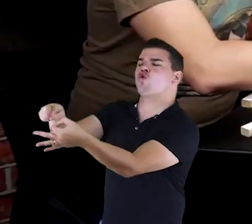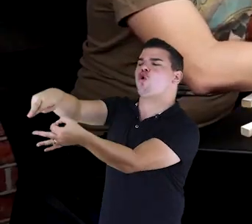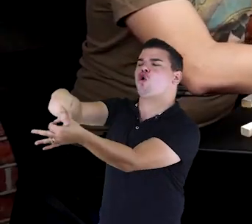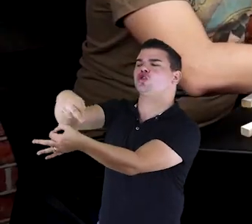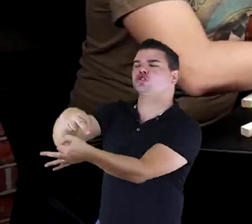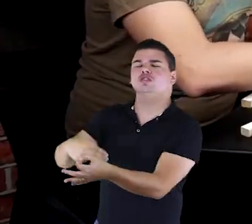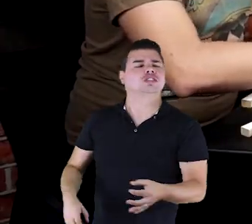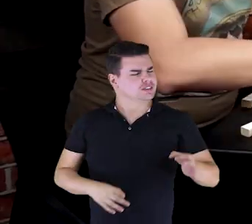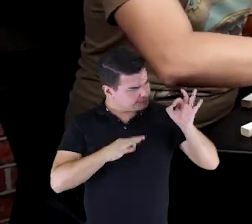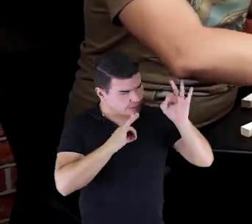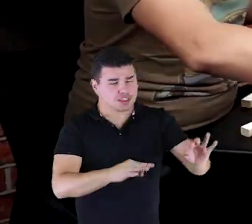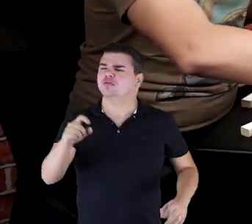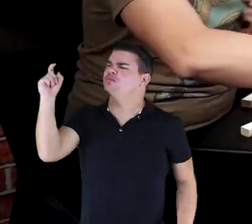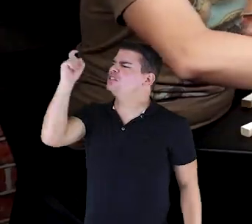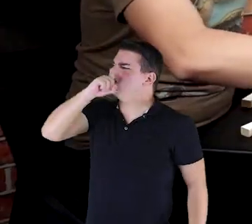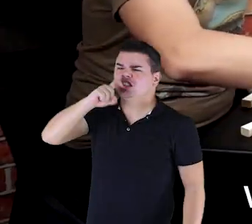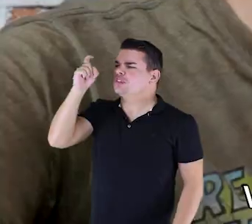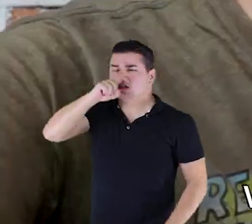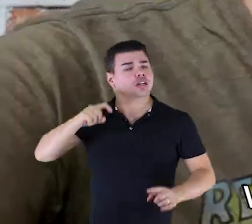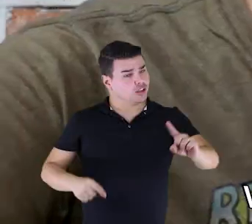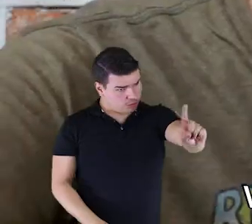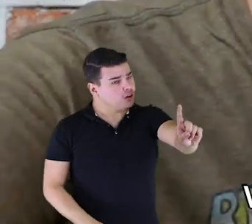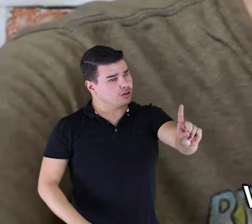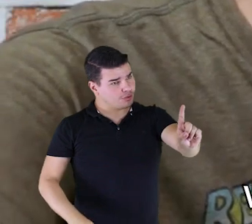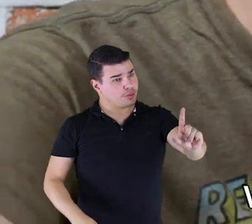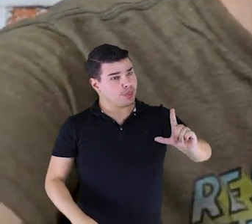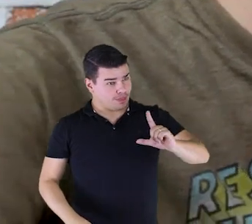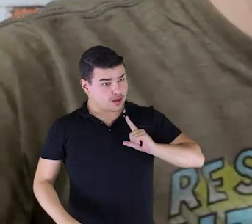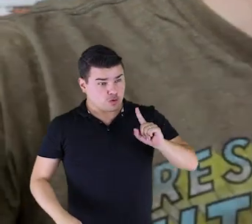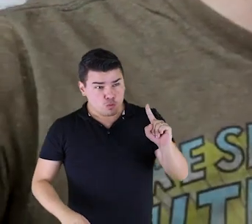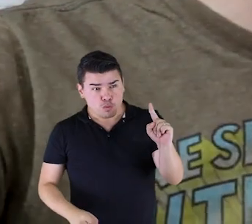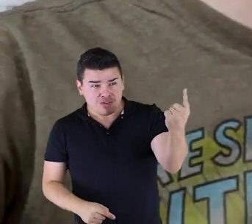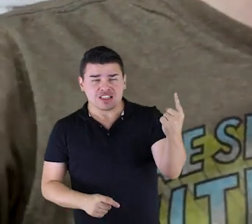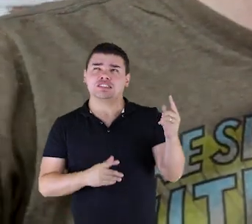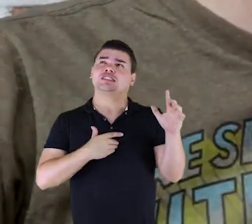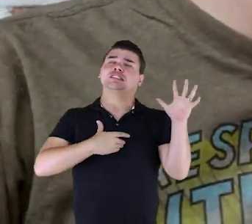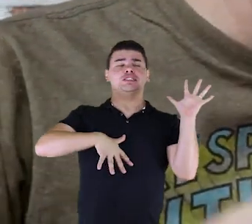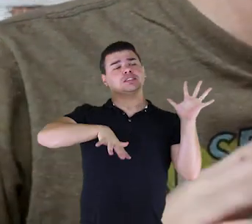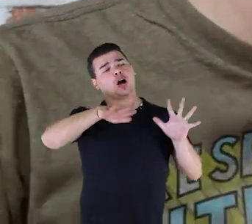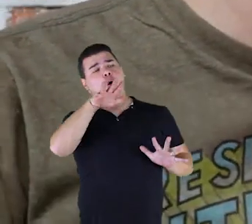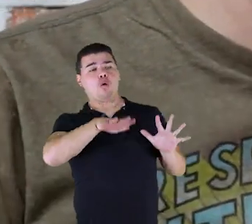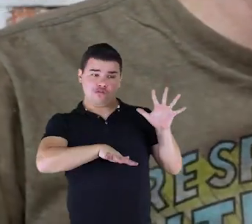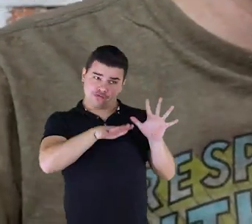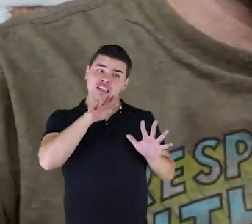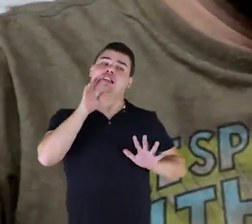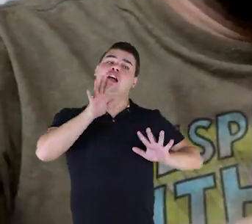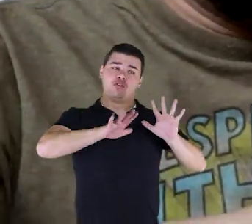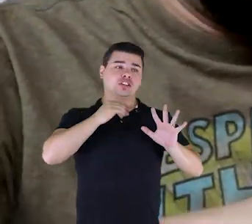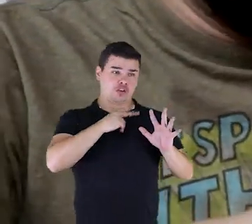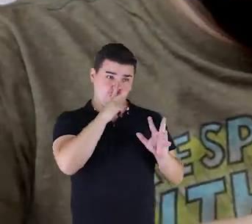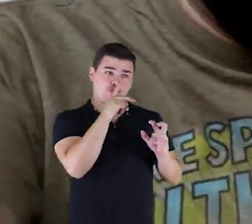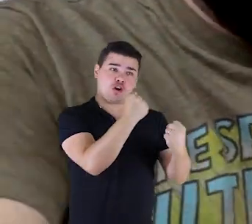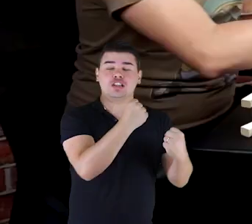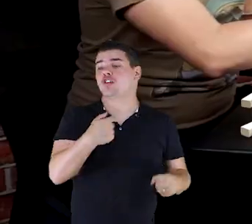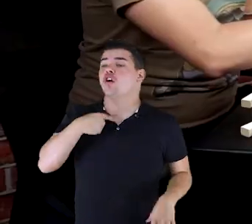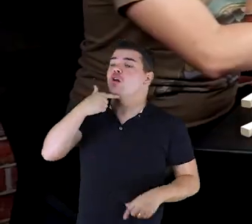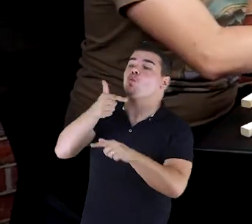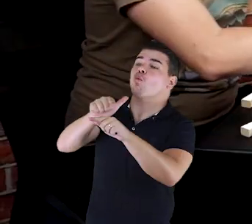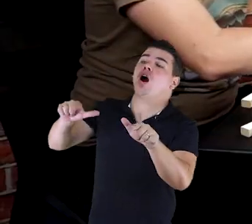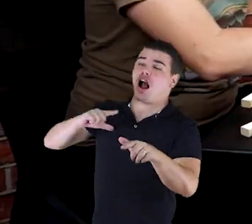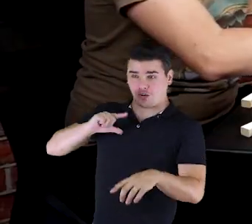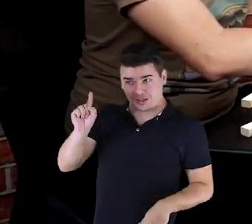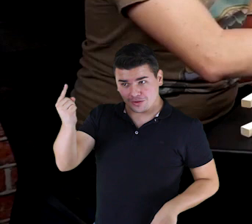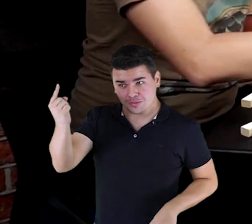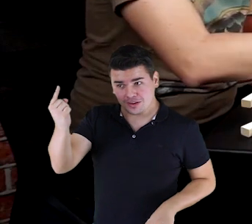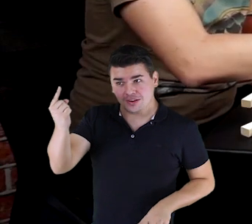Tá mentindo. Eu acho que tá claro pra audiência que tá mentindo. Você quer saber se tem alguma vez que eu... talvez eu tenha achado que eu peguei ele. Sim. Ótimo. Você falou agora. Tem uma que não